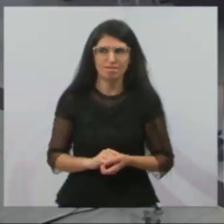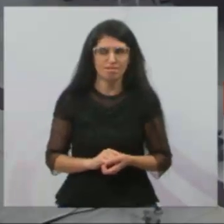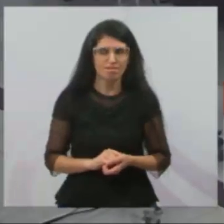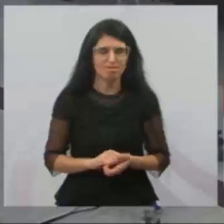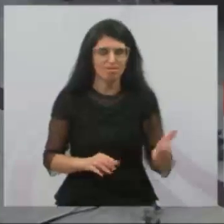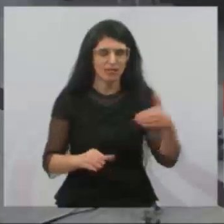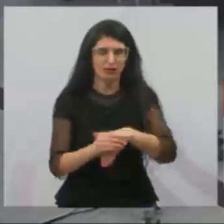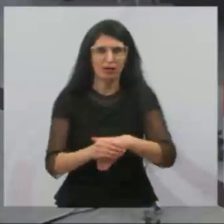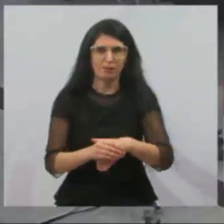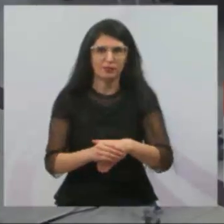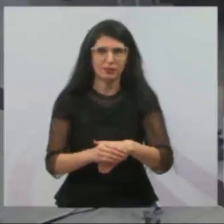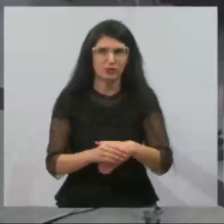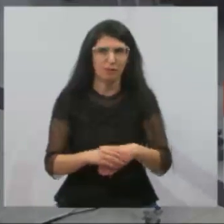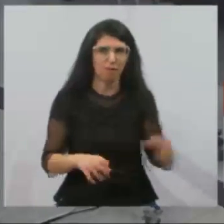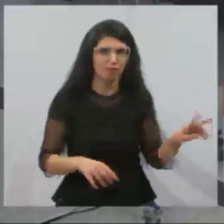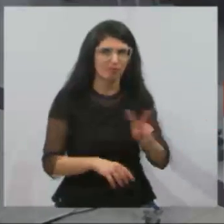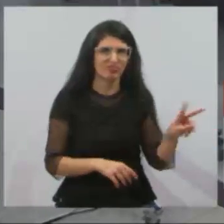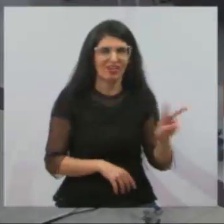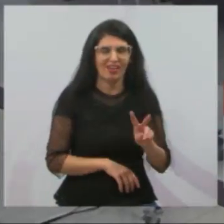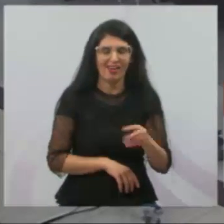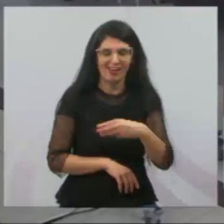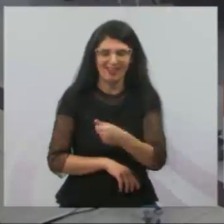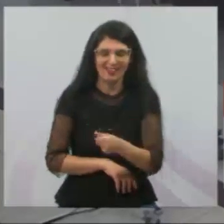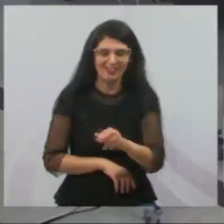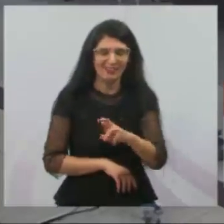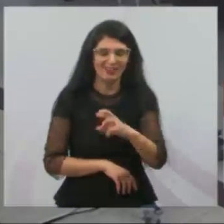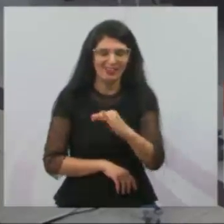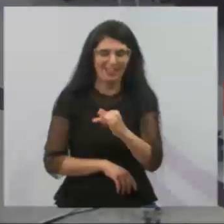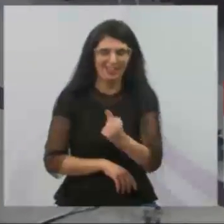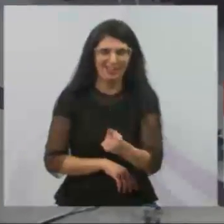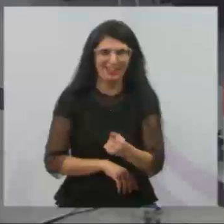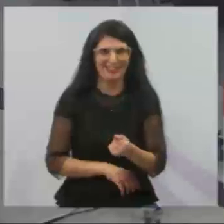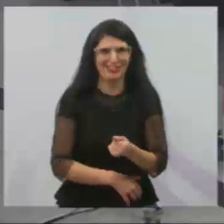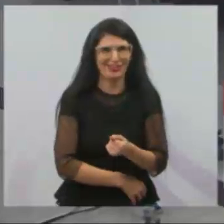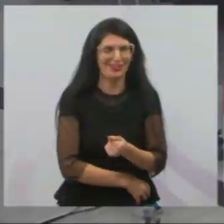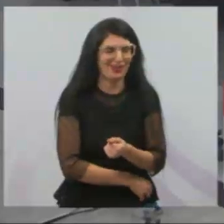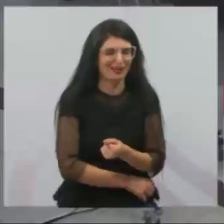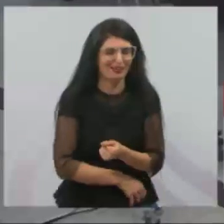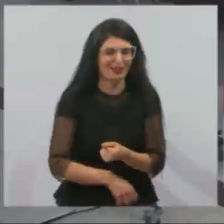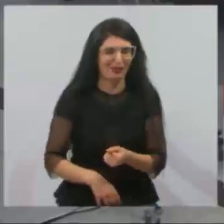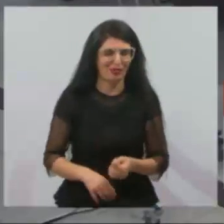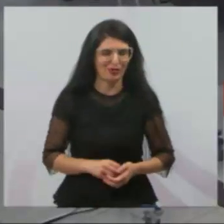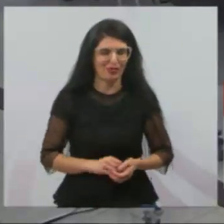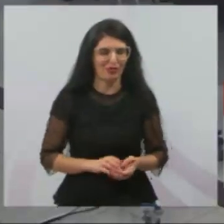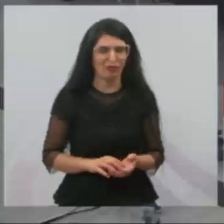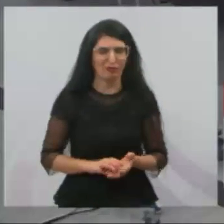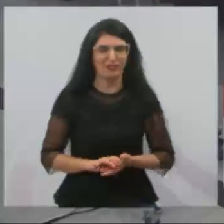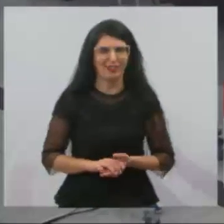Como vota a vereadora doutora Márcia Santos?